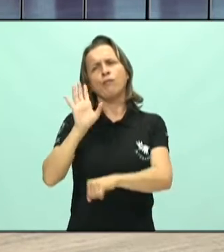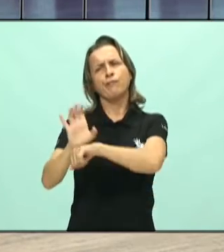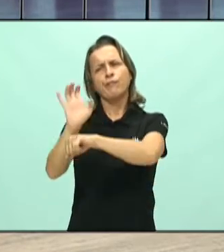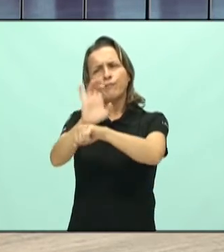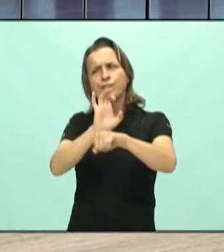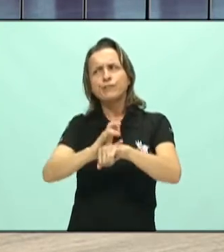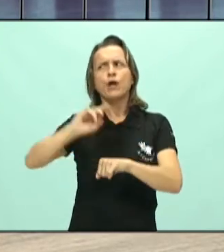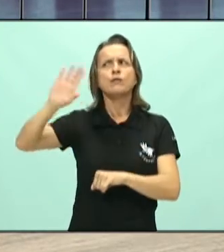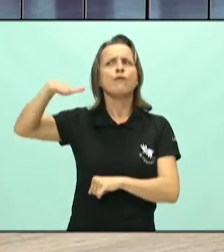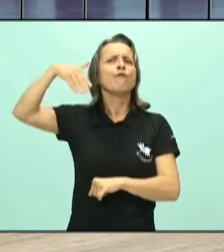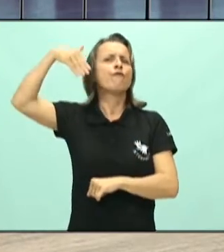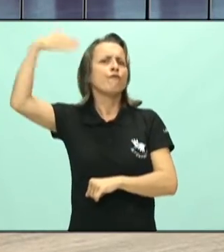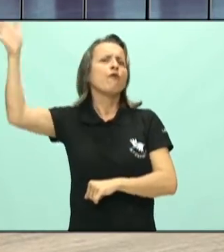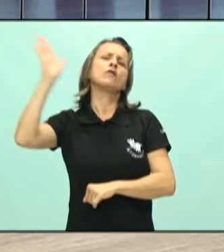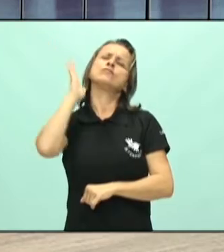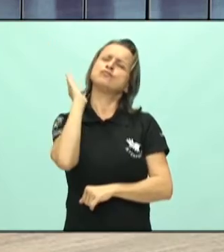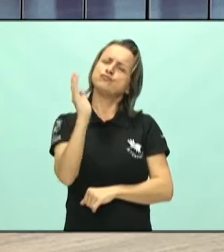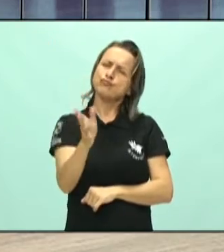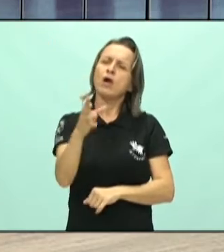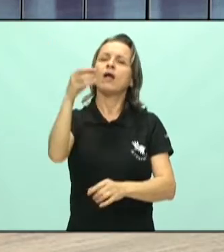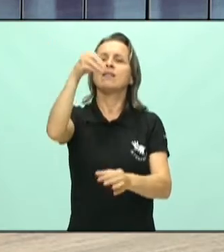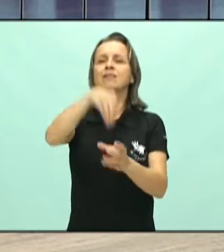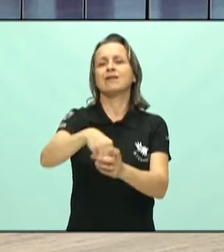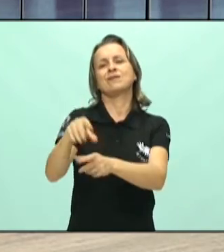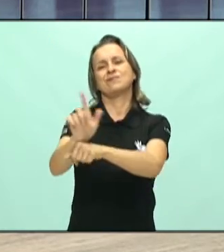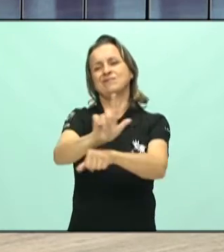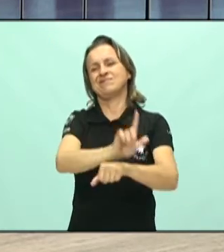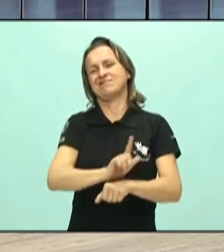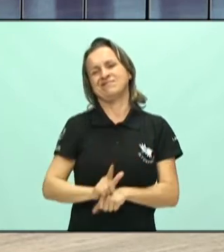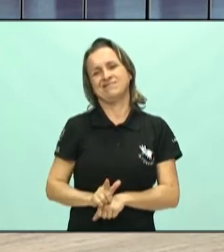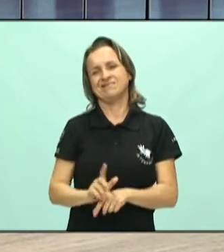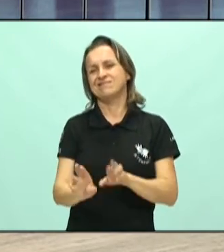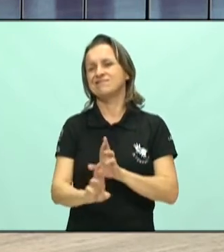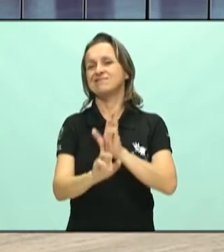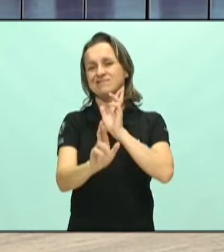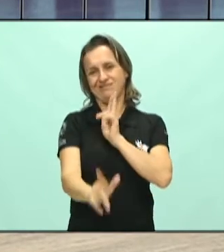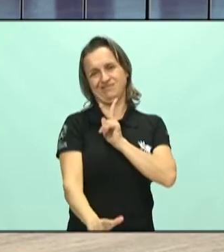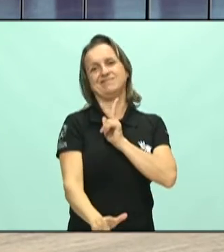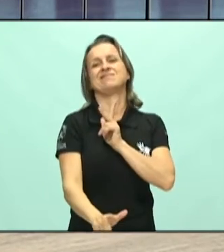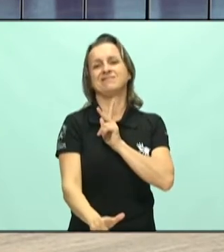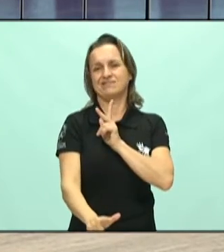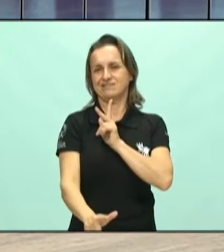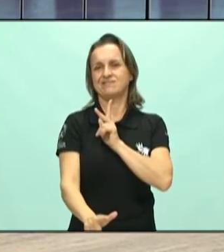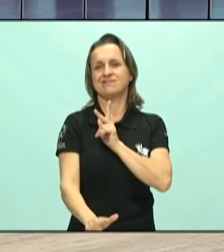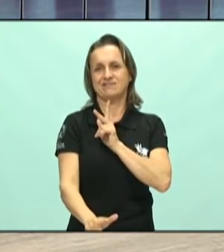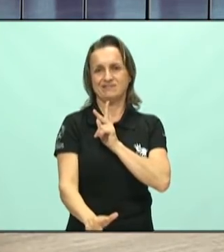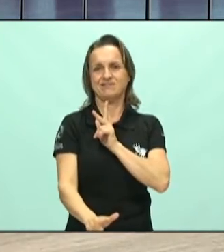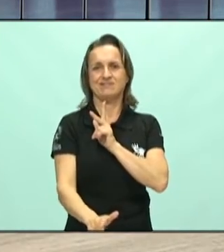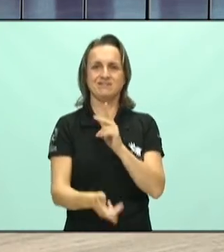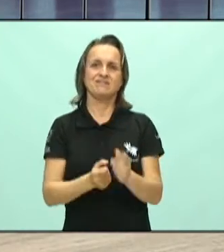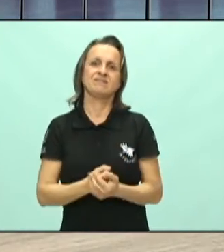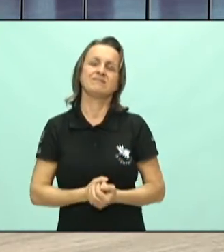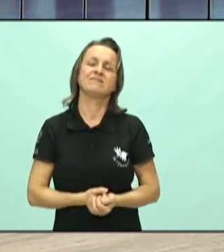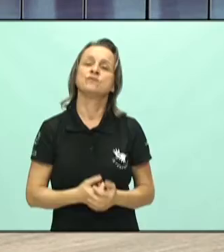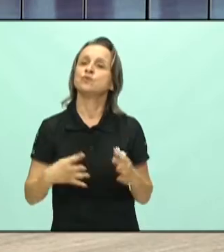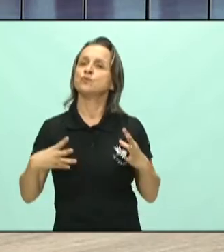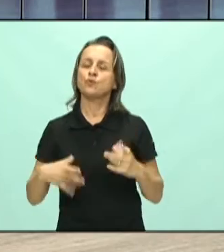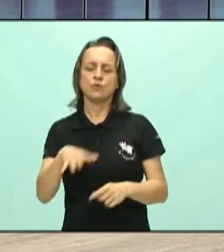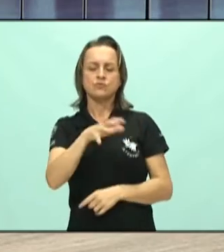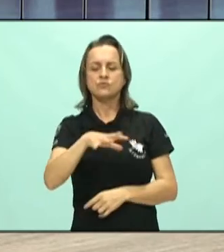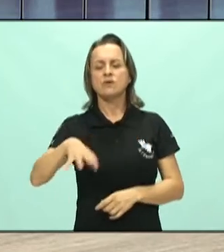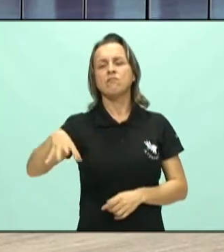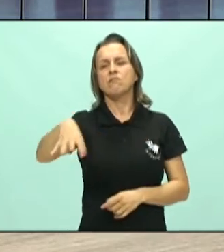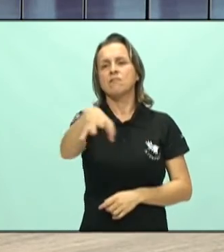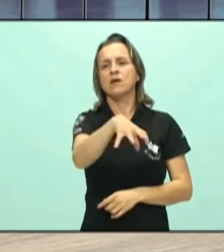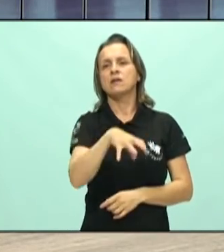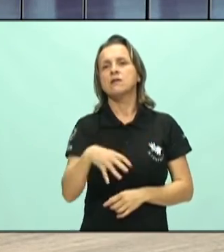todo finalizado, eles já estão no comércio. Basicamente os seus departamentos comerciais, né, que seriam